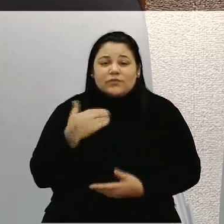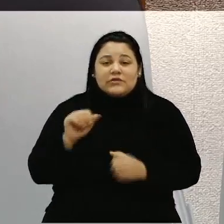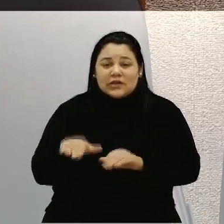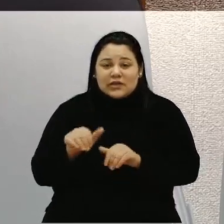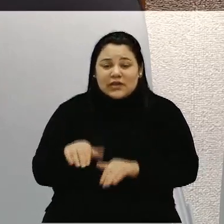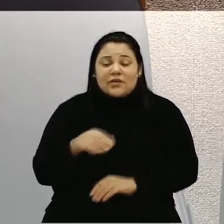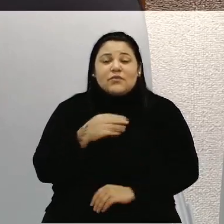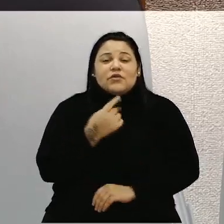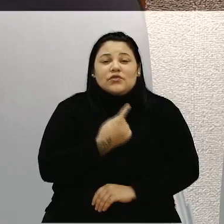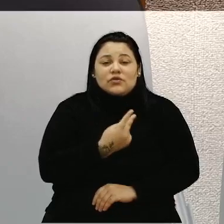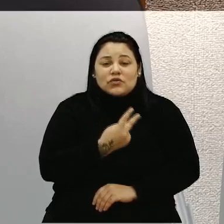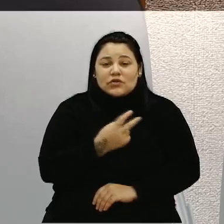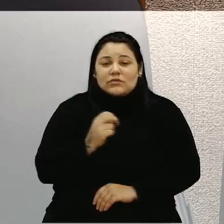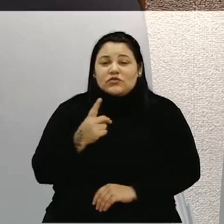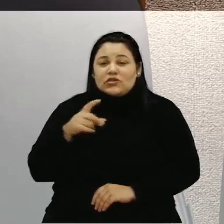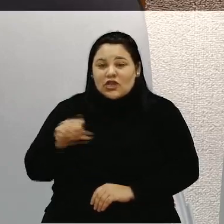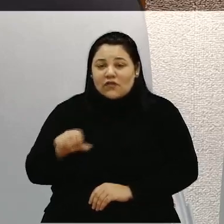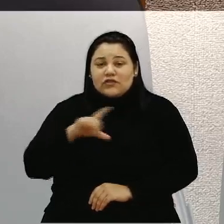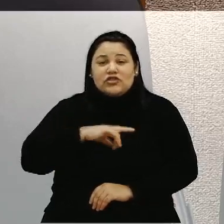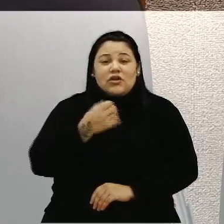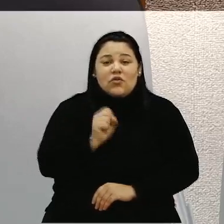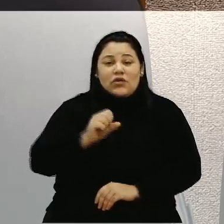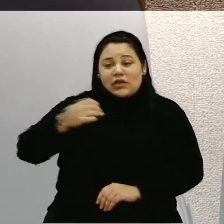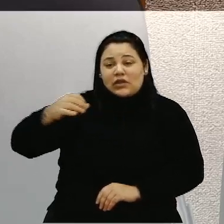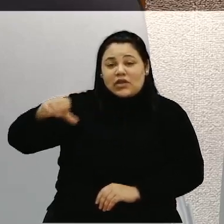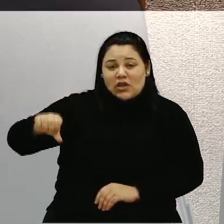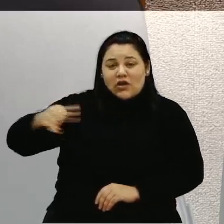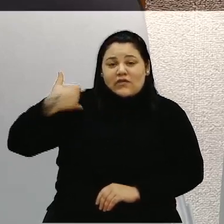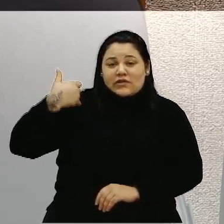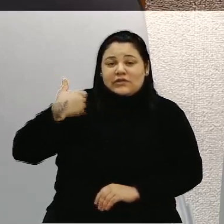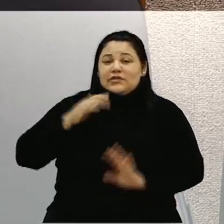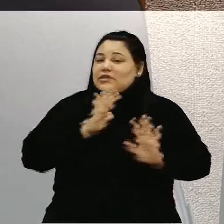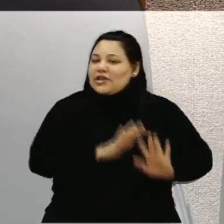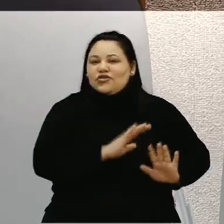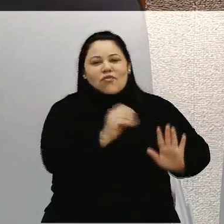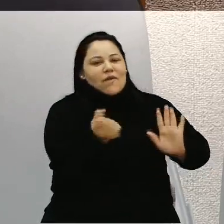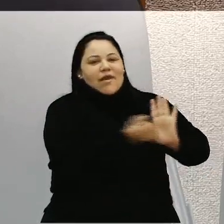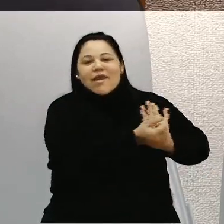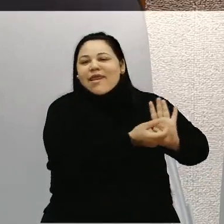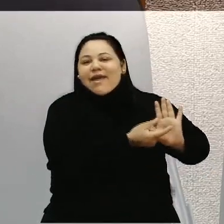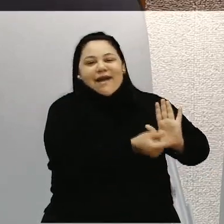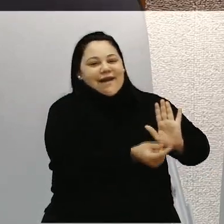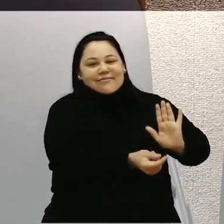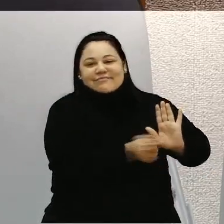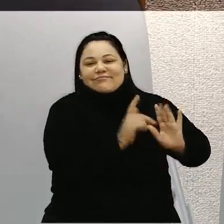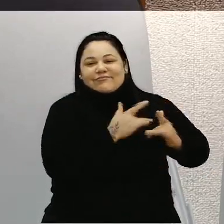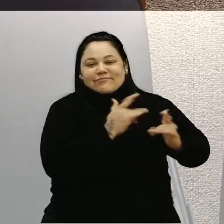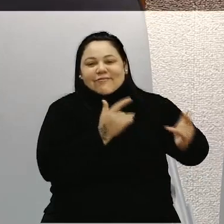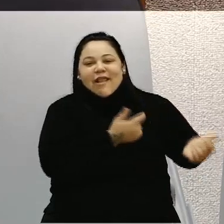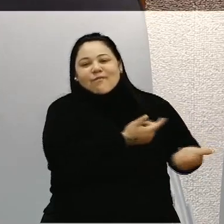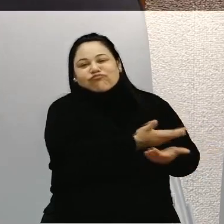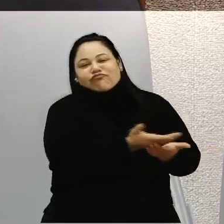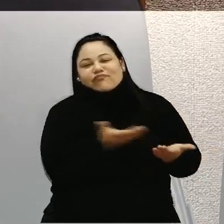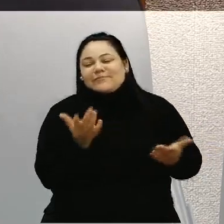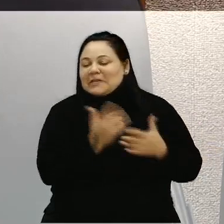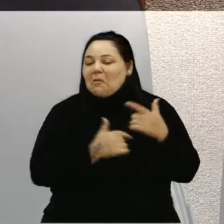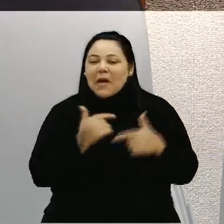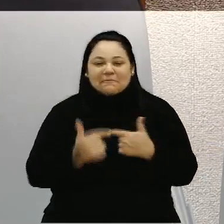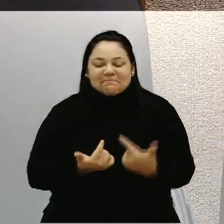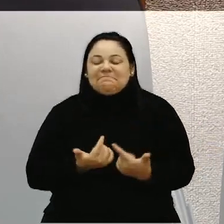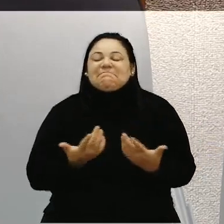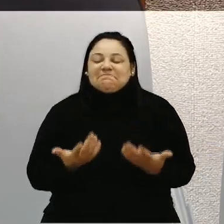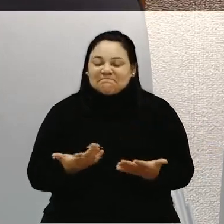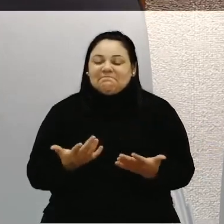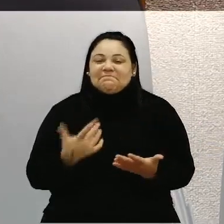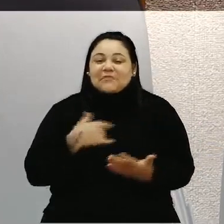89 anos, deixando um legado de solidariedade e trabalho para todos. João